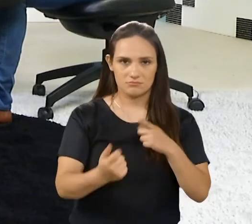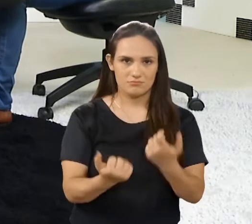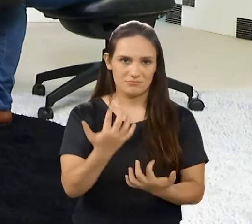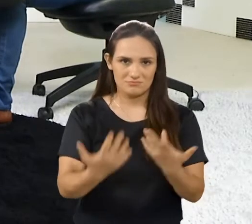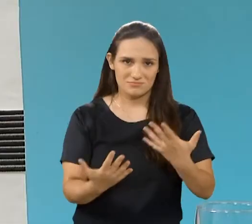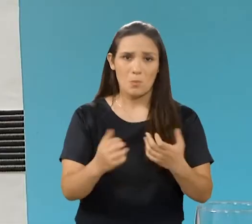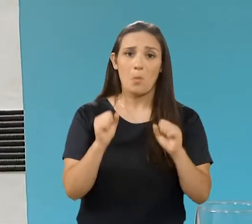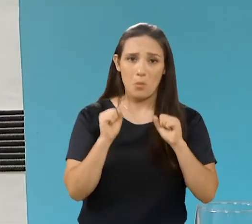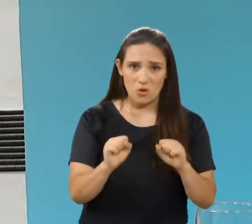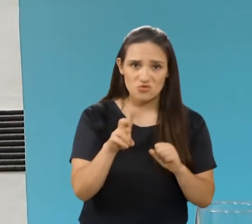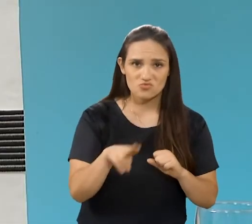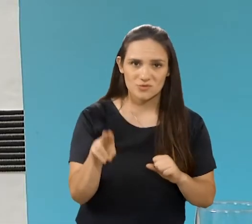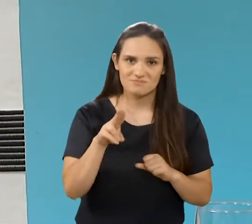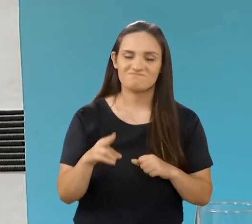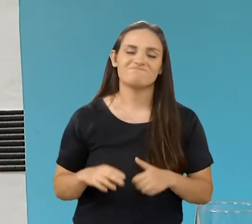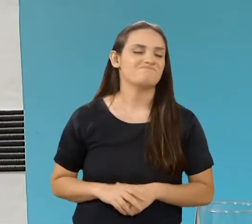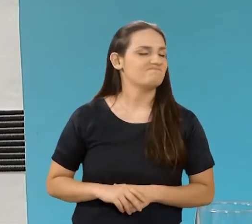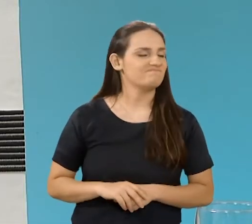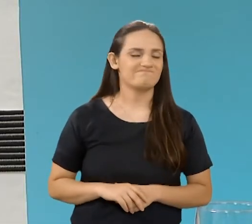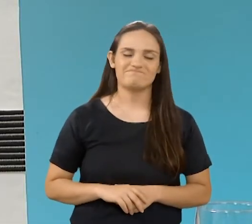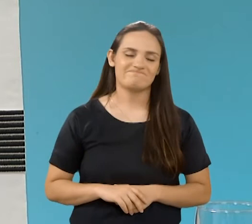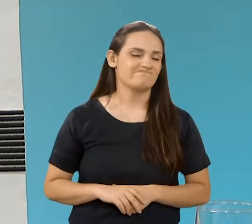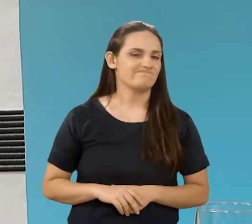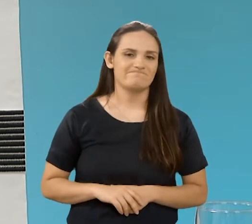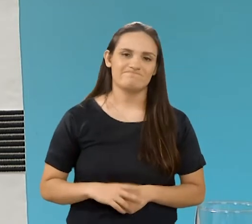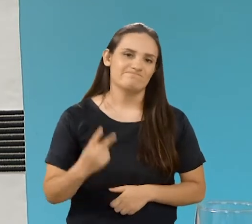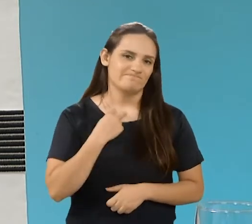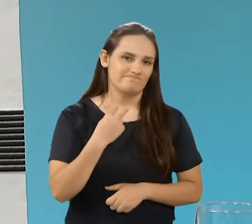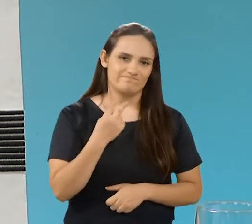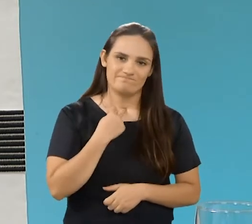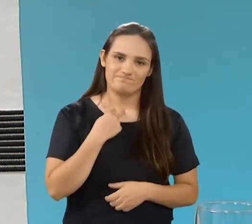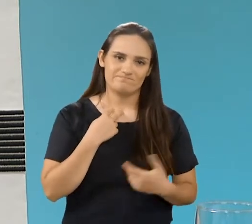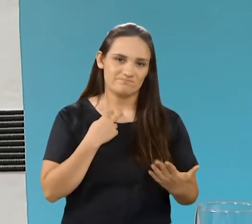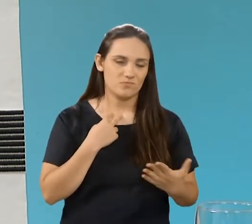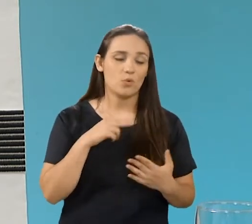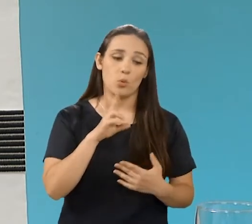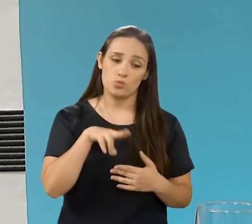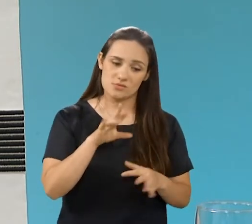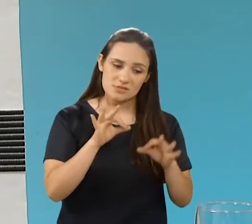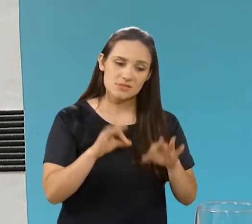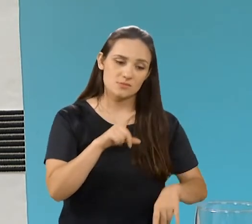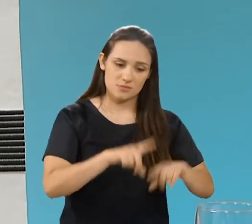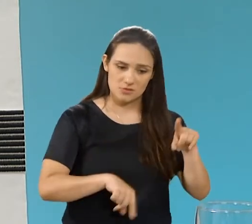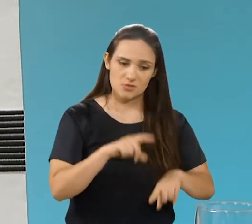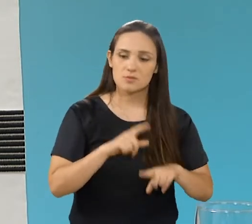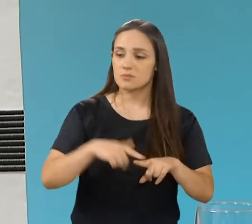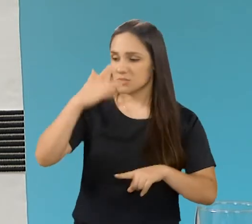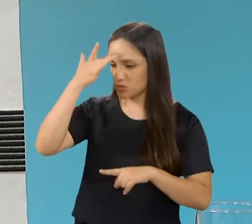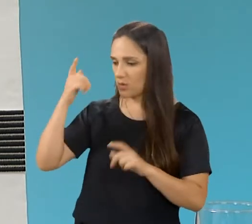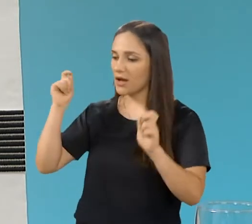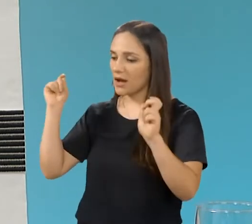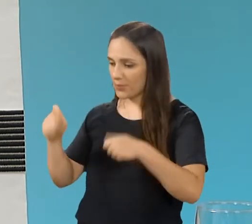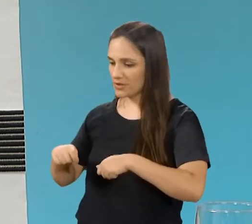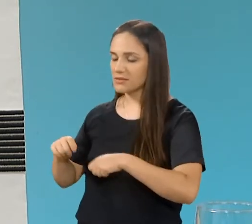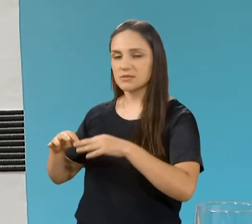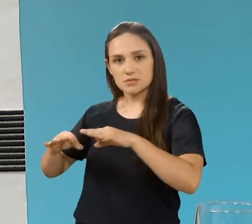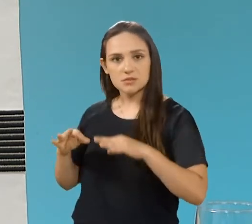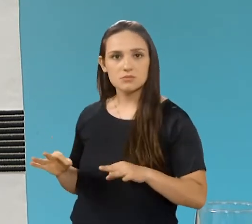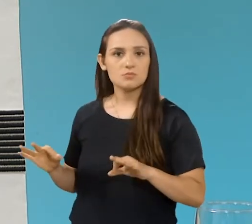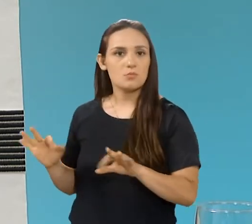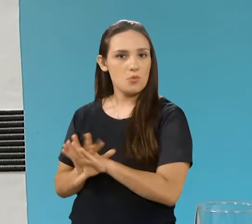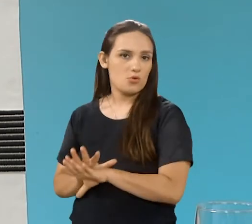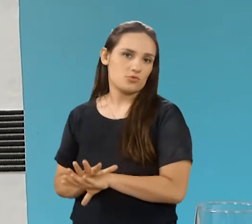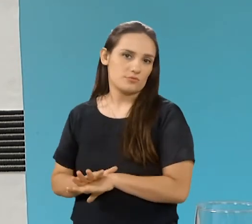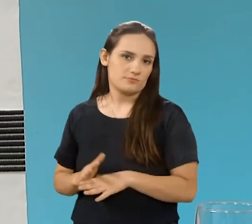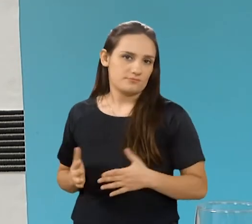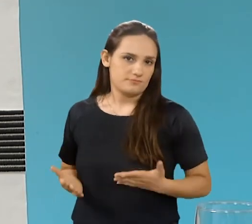ter a disponibilidade do equipamento, dos homens capacitados. Tem que se buscar muita capacitação, que,